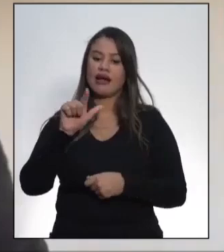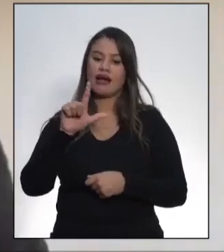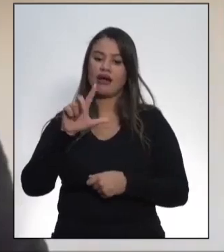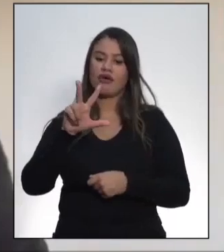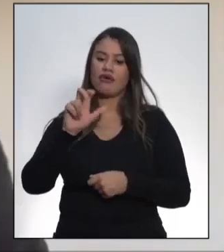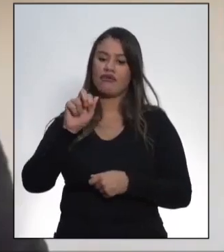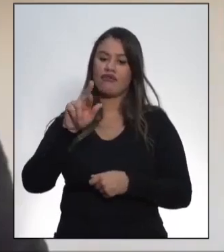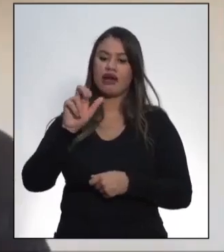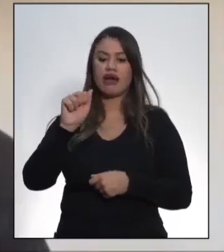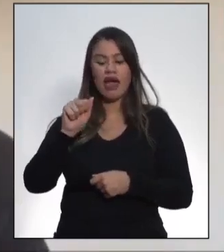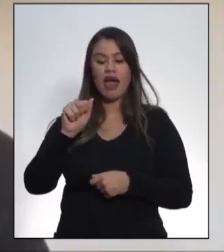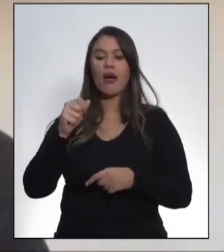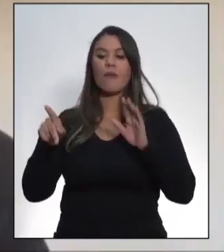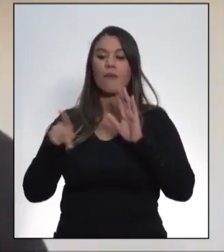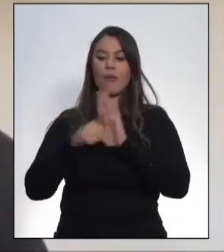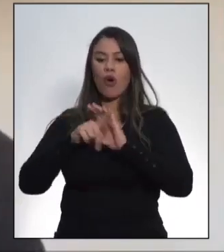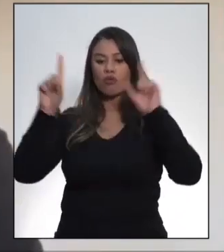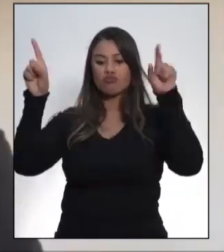de Bombeiros,